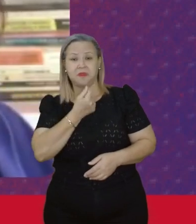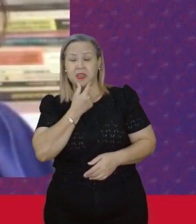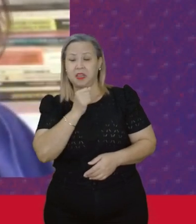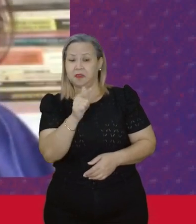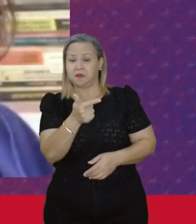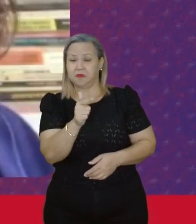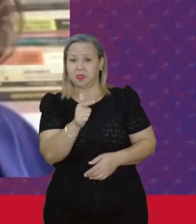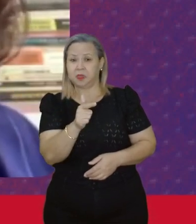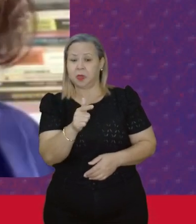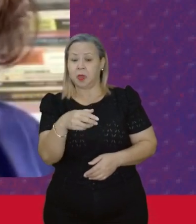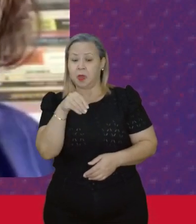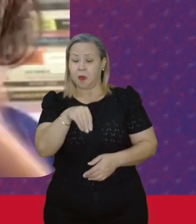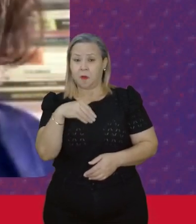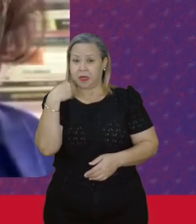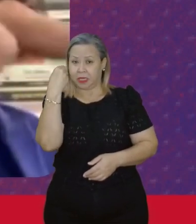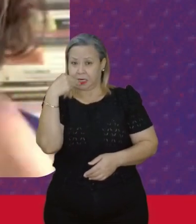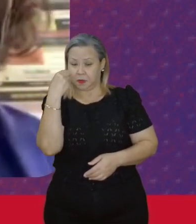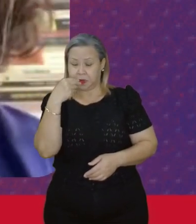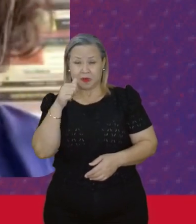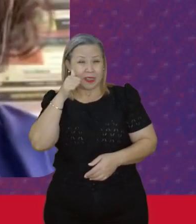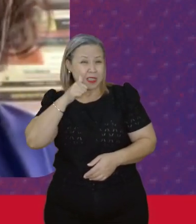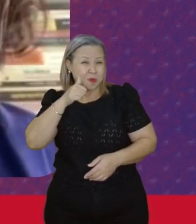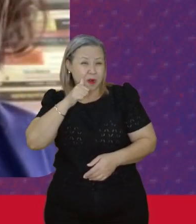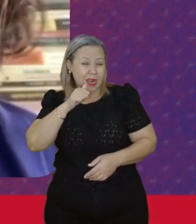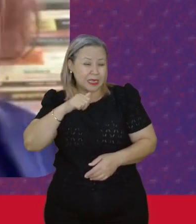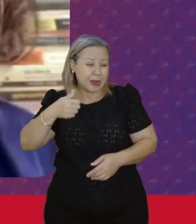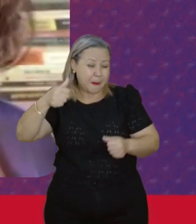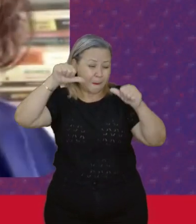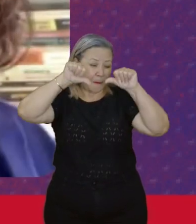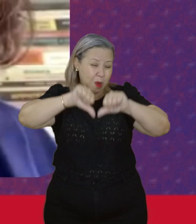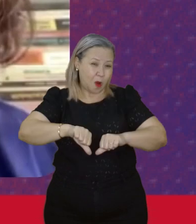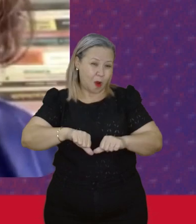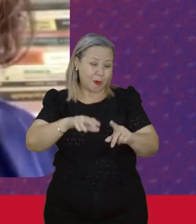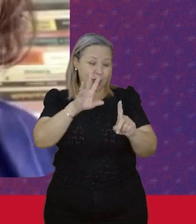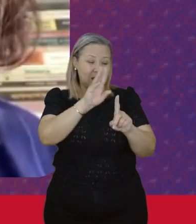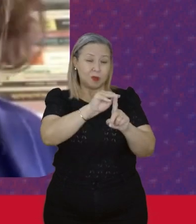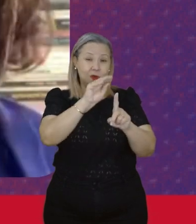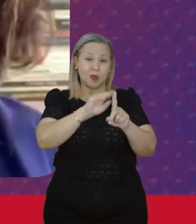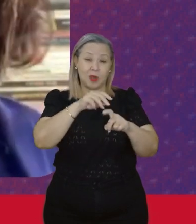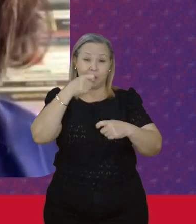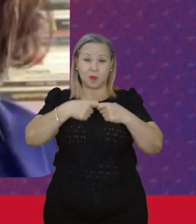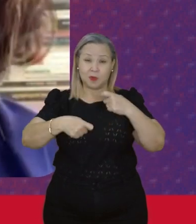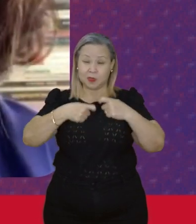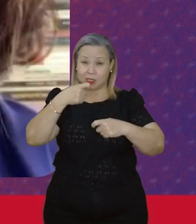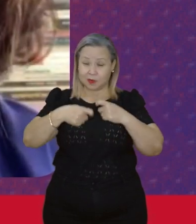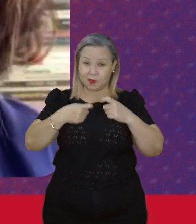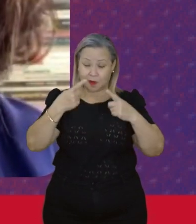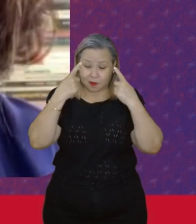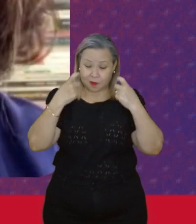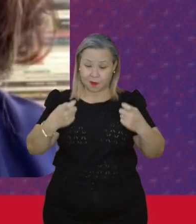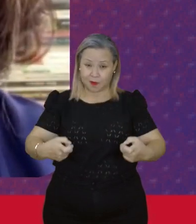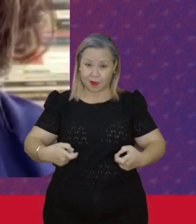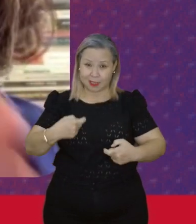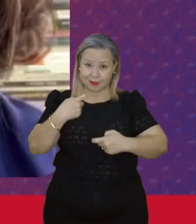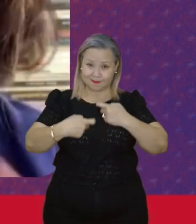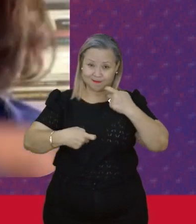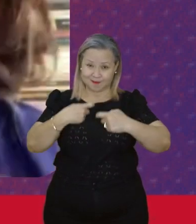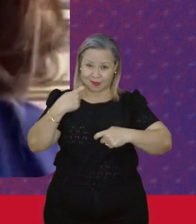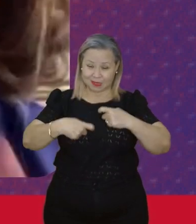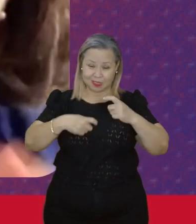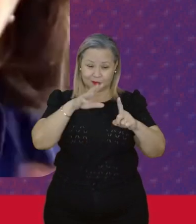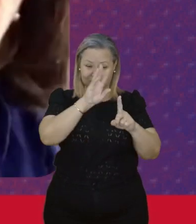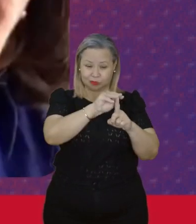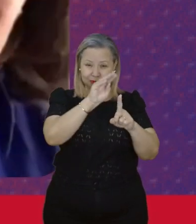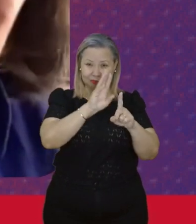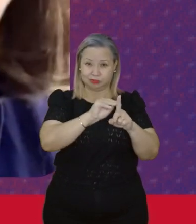a circunstância das mulheres ainda era pior por conta do abuso sexual, da violência sexual. Nós temos